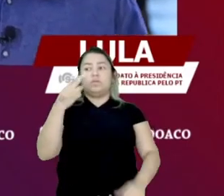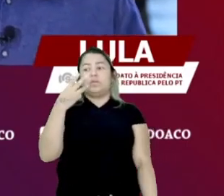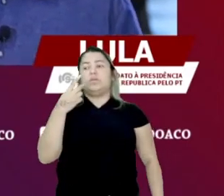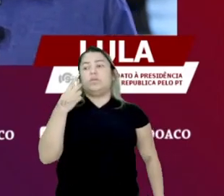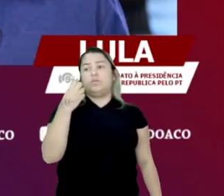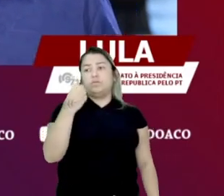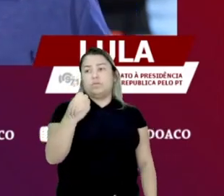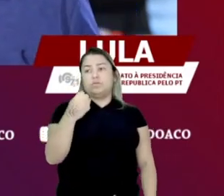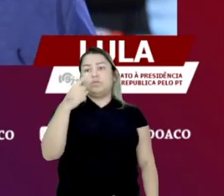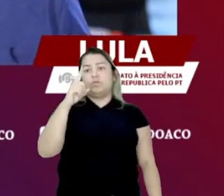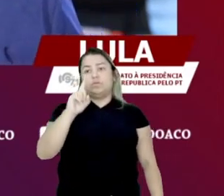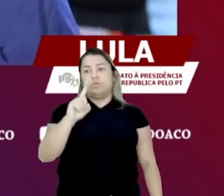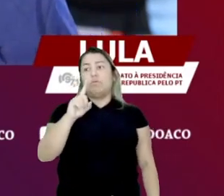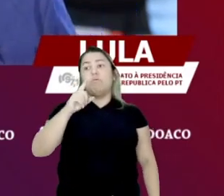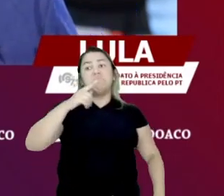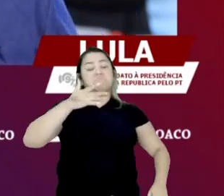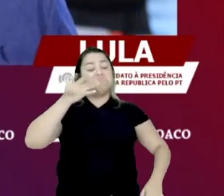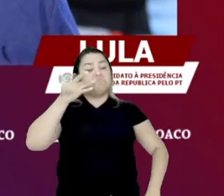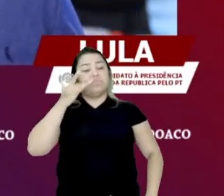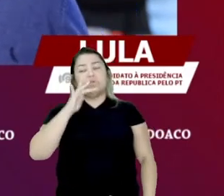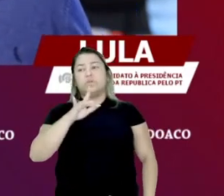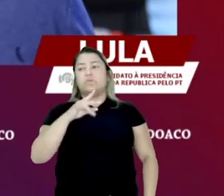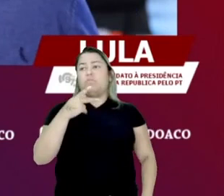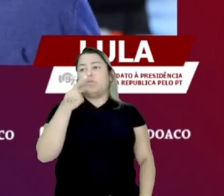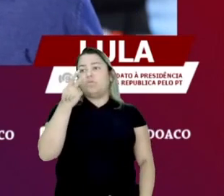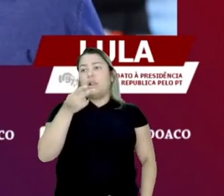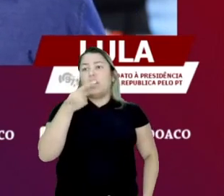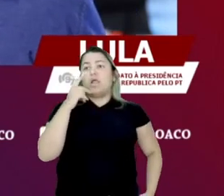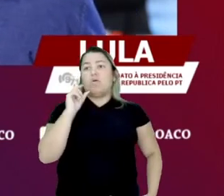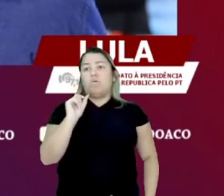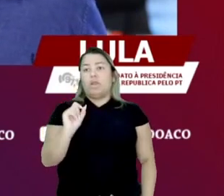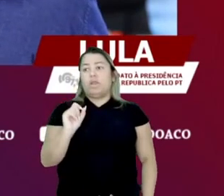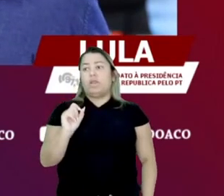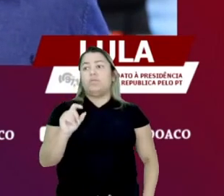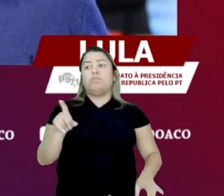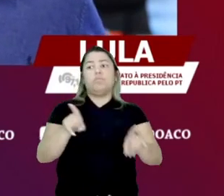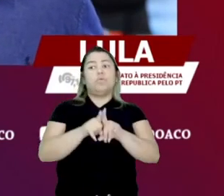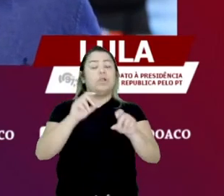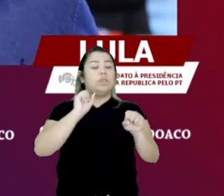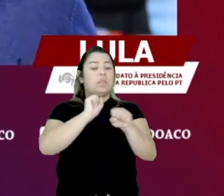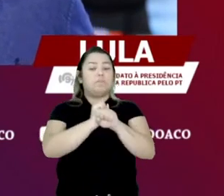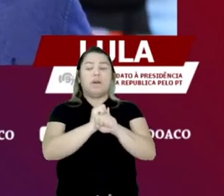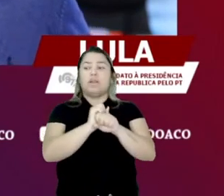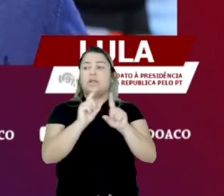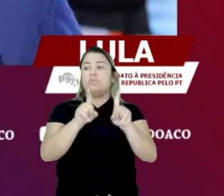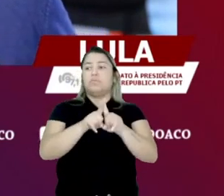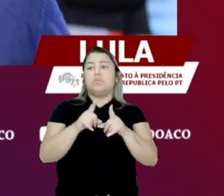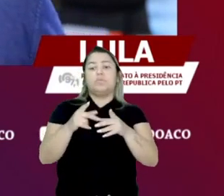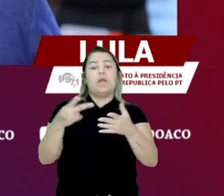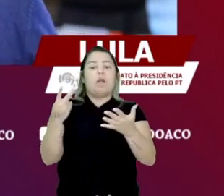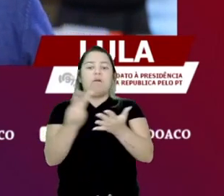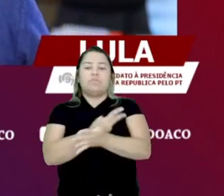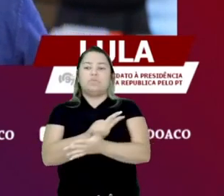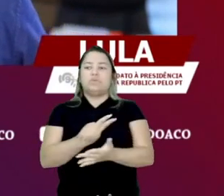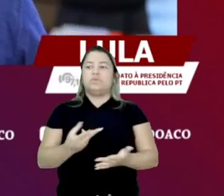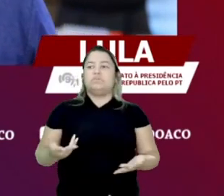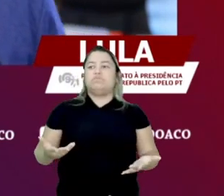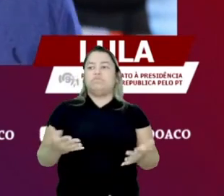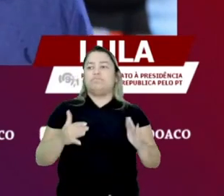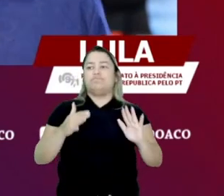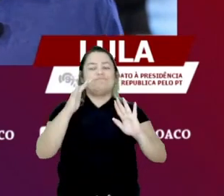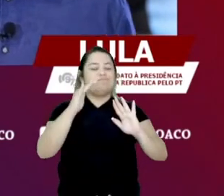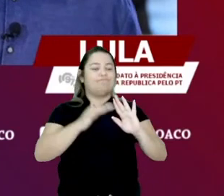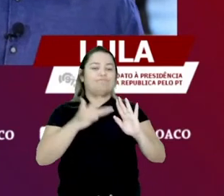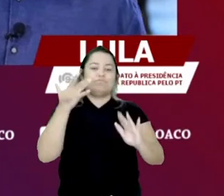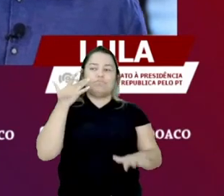tartaruga. Certamente porque o governo, sabe, está guardando dinheiro para gastar nas eleições e não quer gastar dinheiro